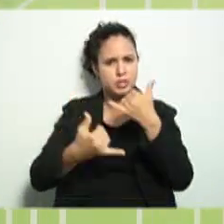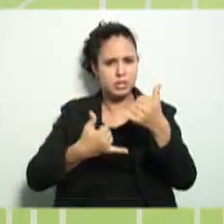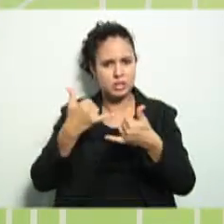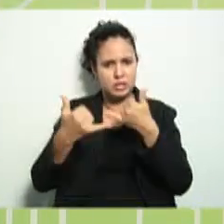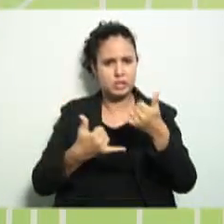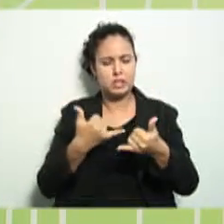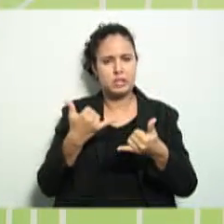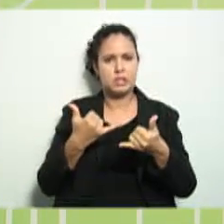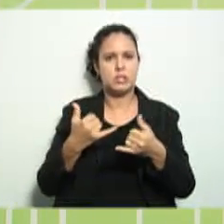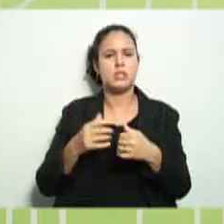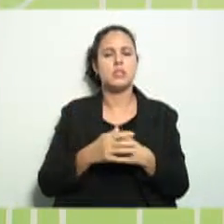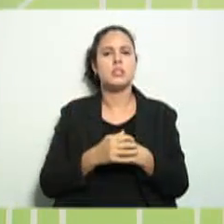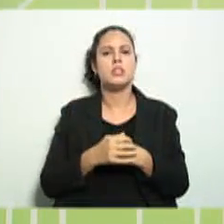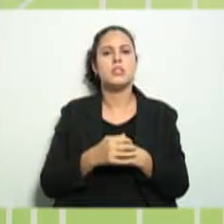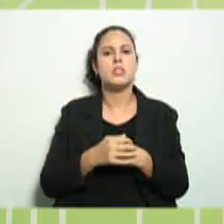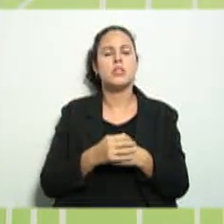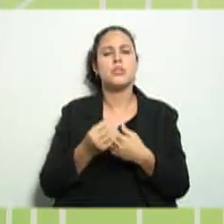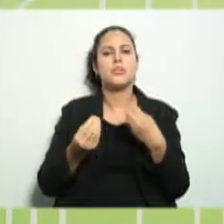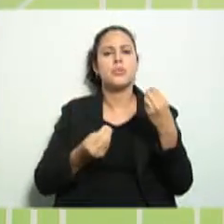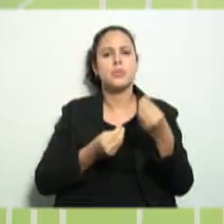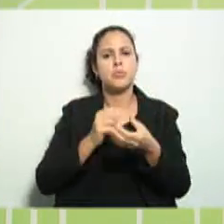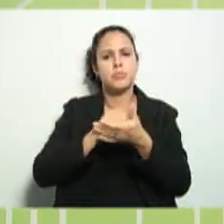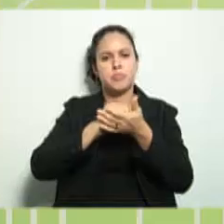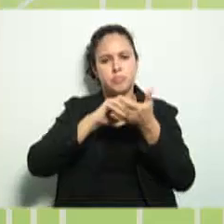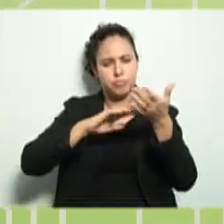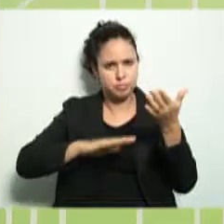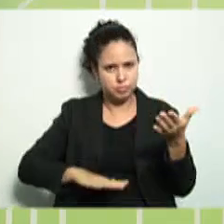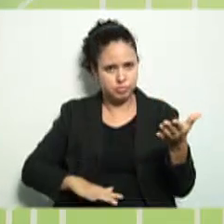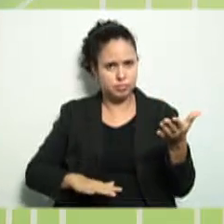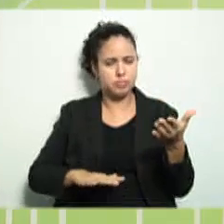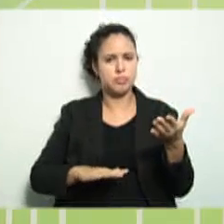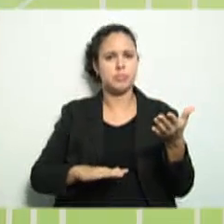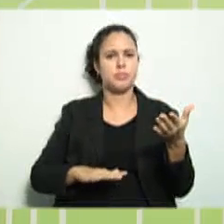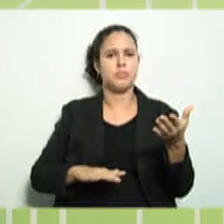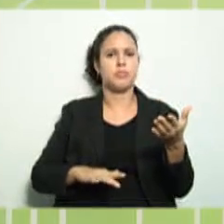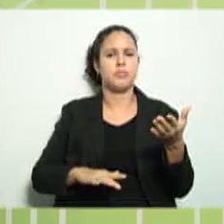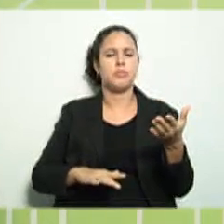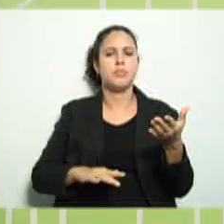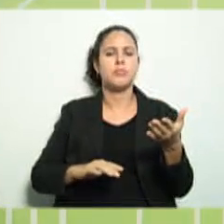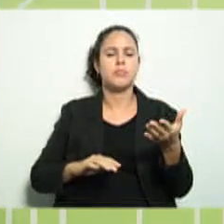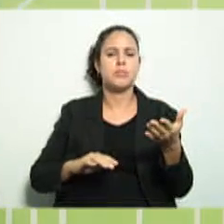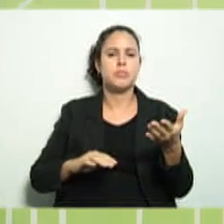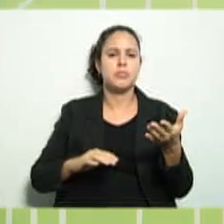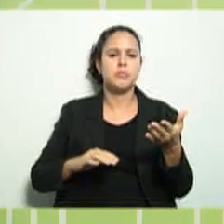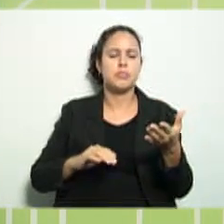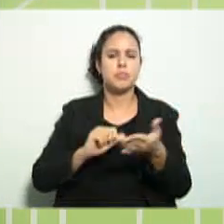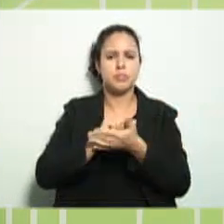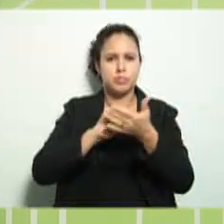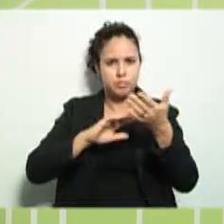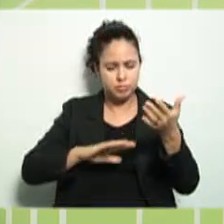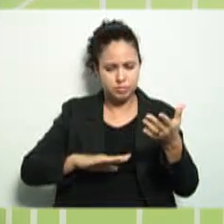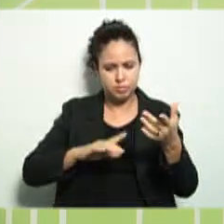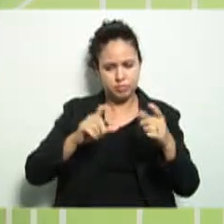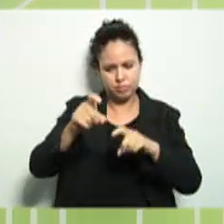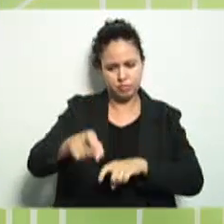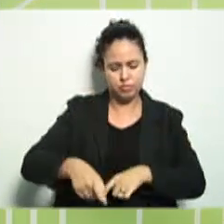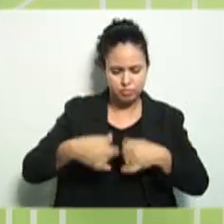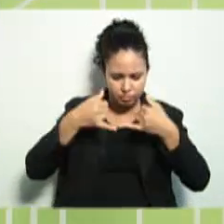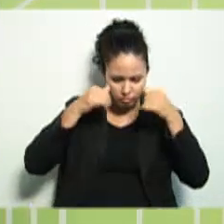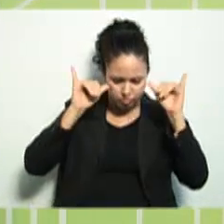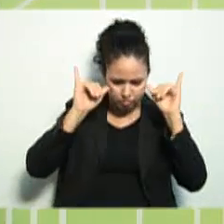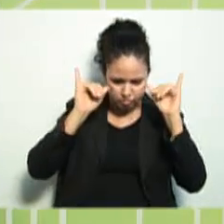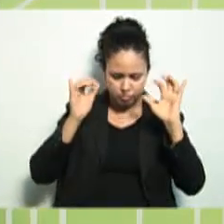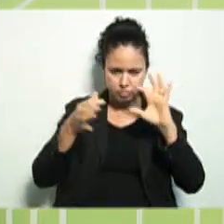fazer o contrário. Como que a atividade industrial influencia na atividade agropecuária?